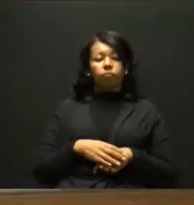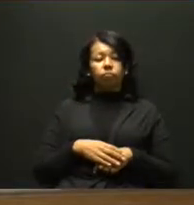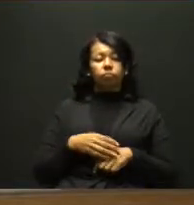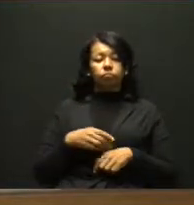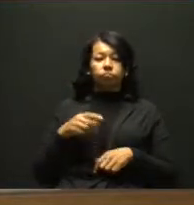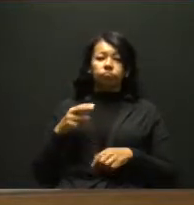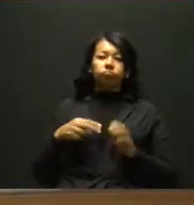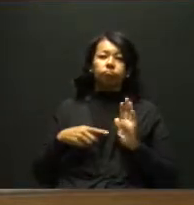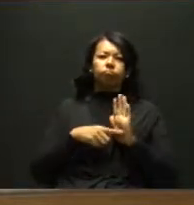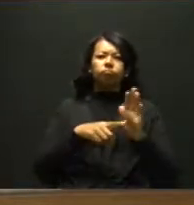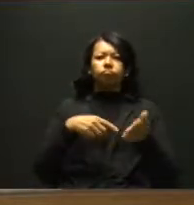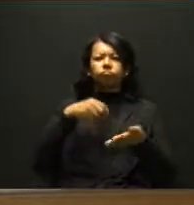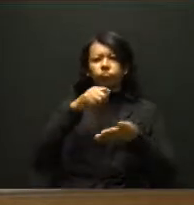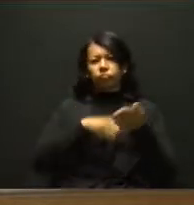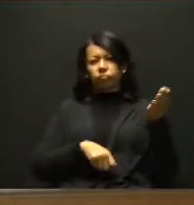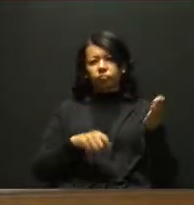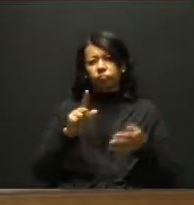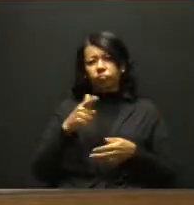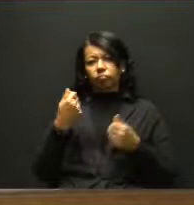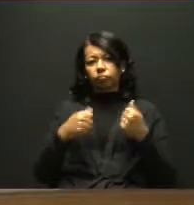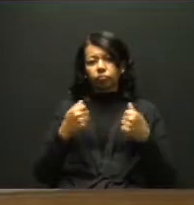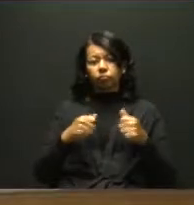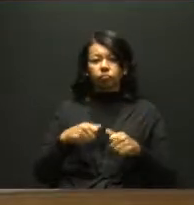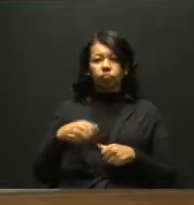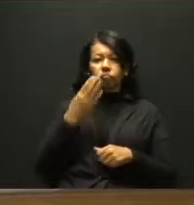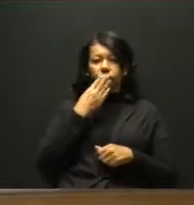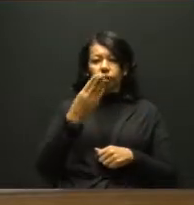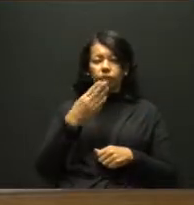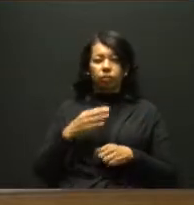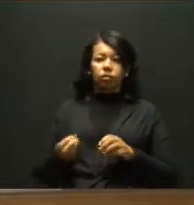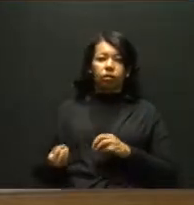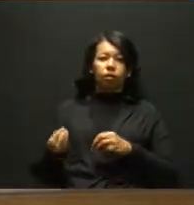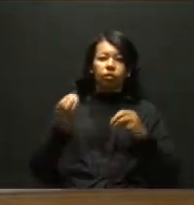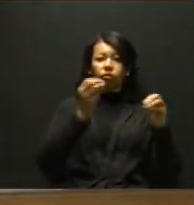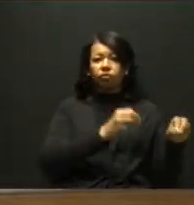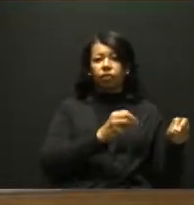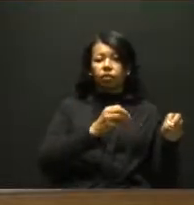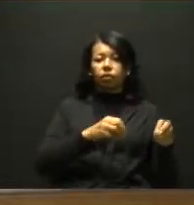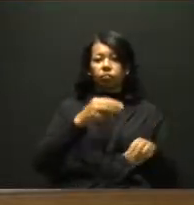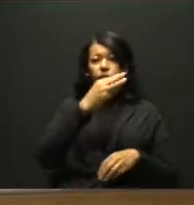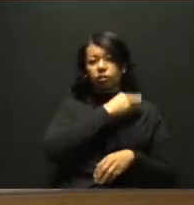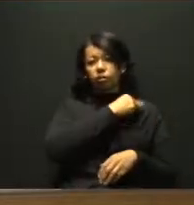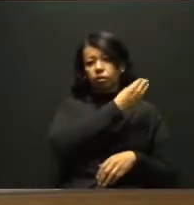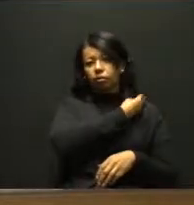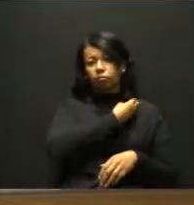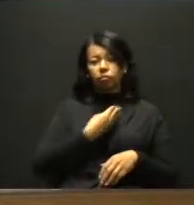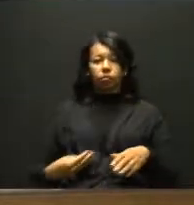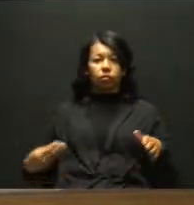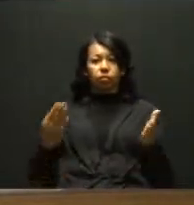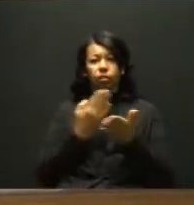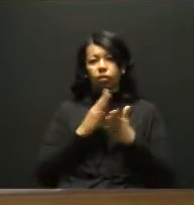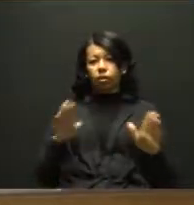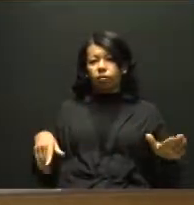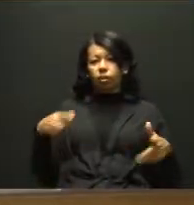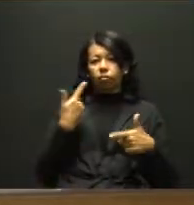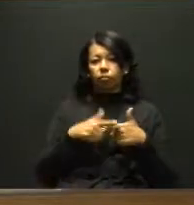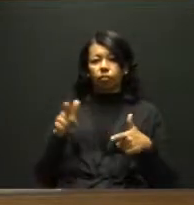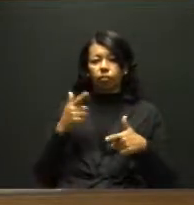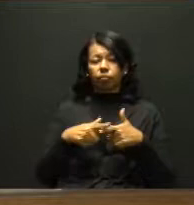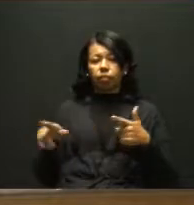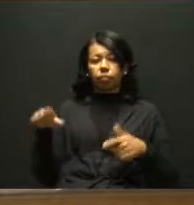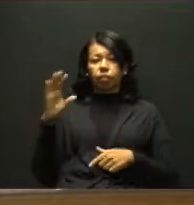os nossos contratos para impedir a gente já remete nosso contato ministério público acabou acabou o problema cubatão vai